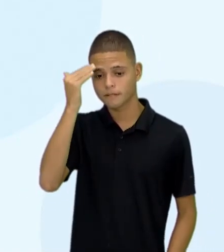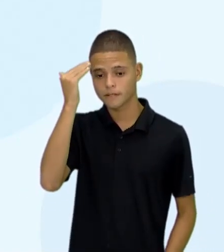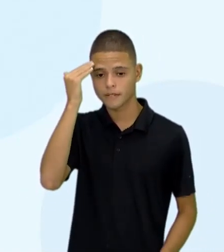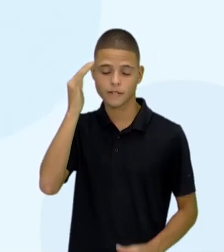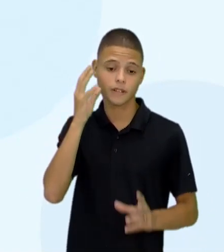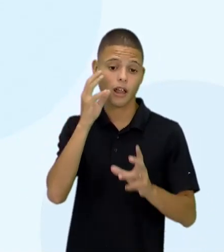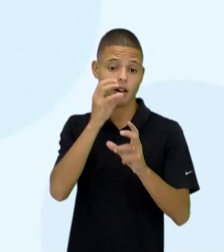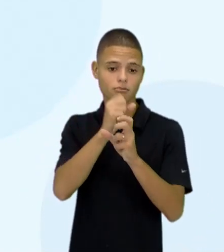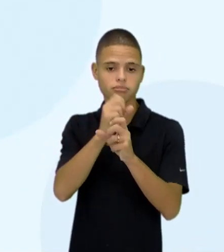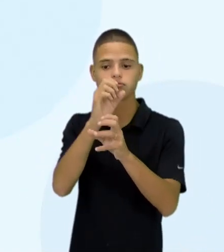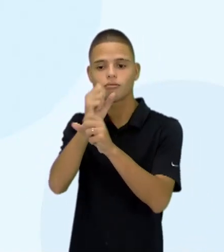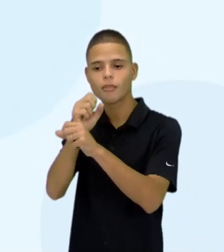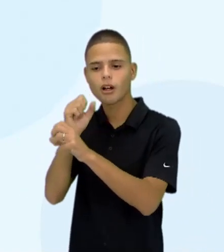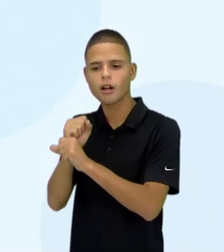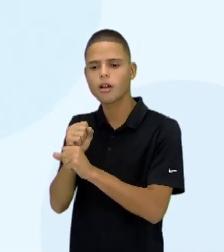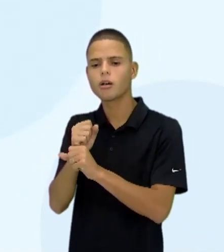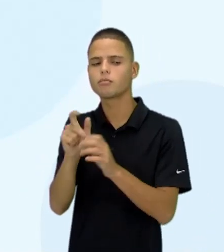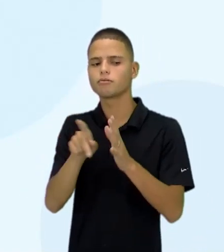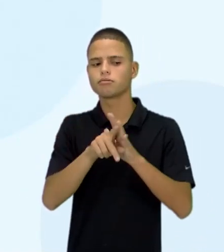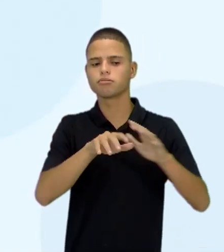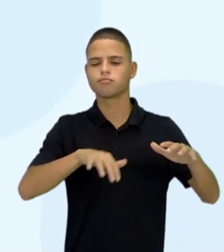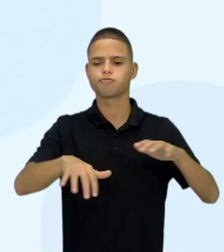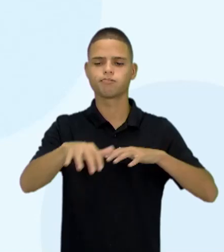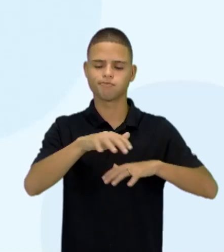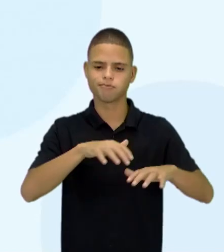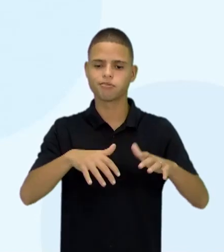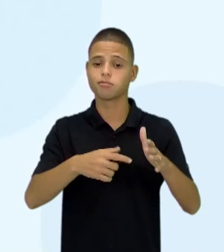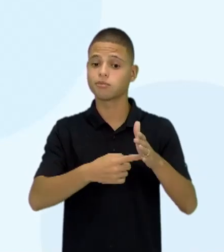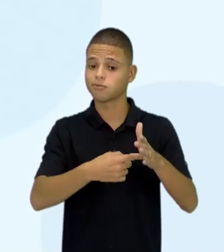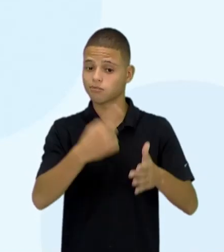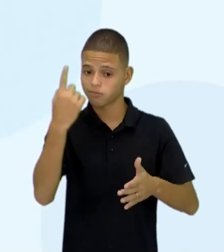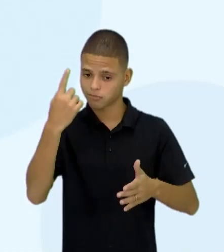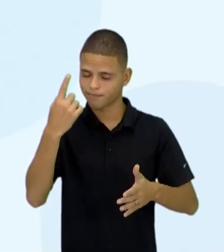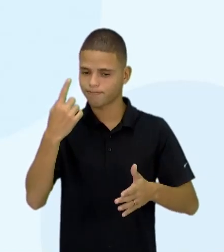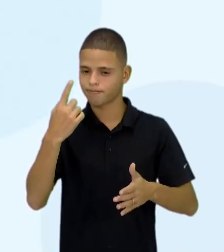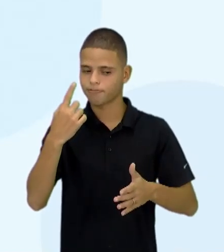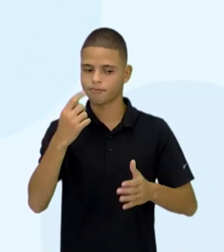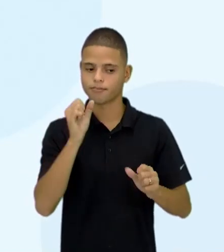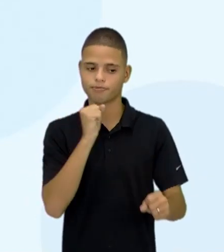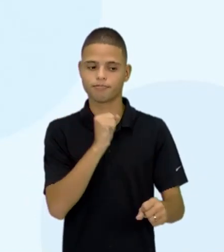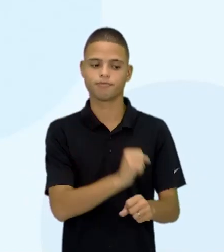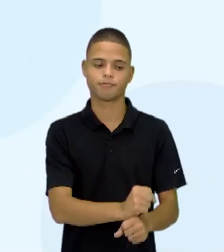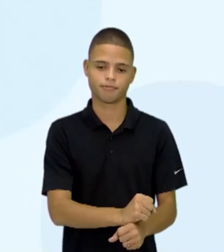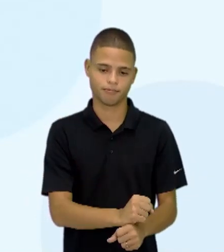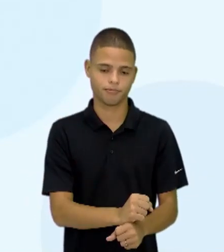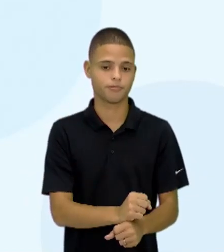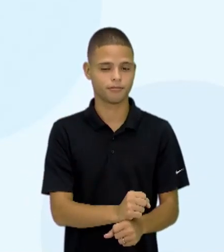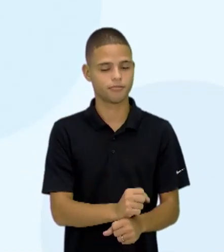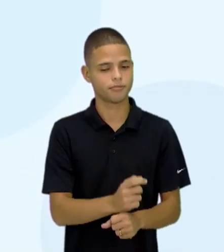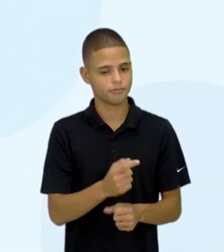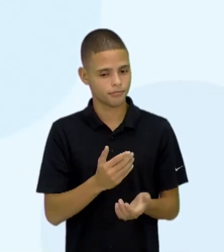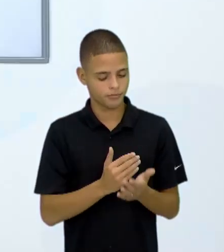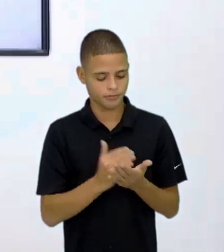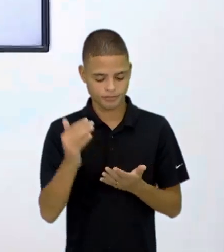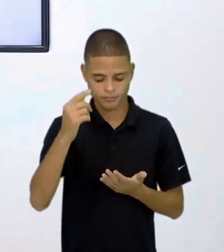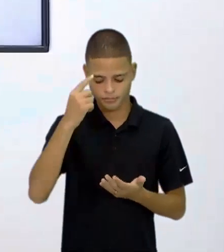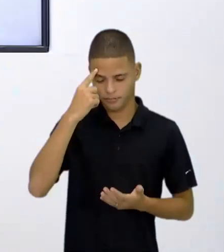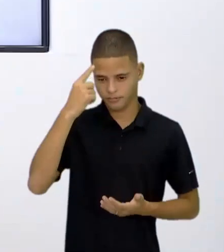de multicamadas continental. Então, nessa primeira parte aqui, vamos parar um pouquinho e vocês vão pensar o